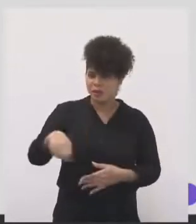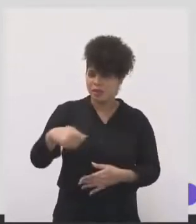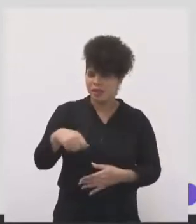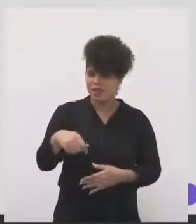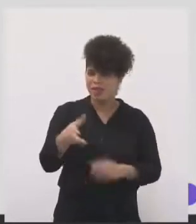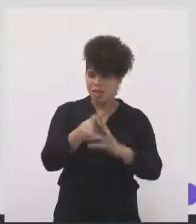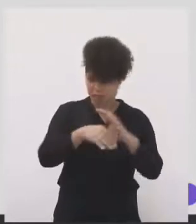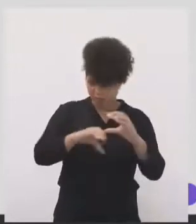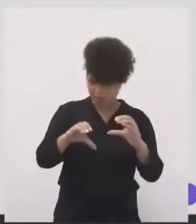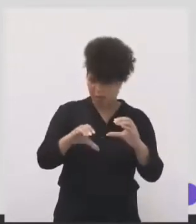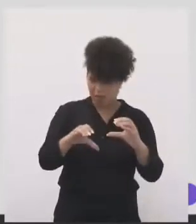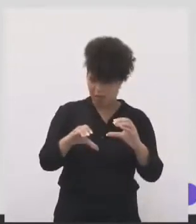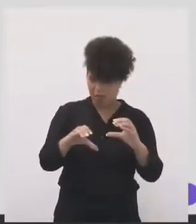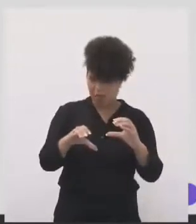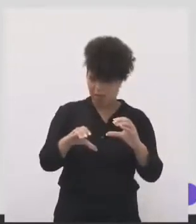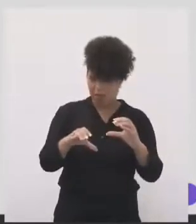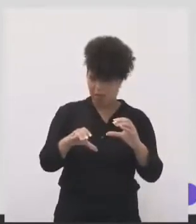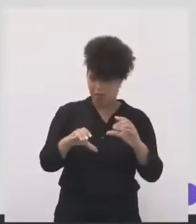Canva também?